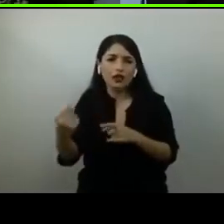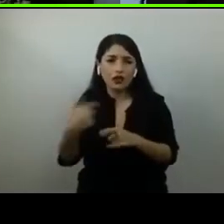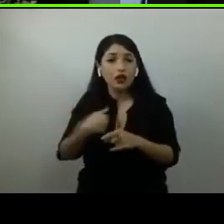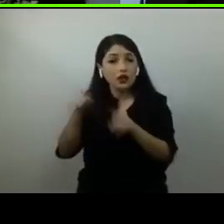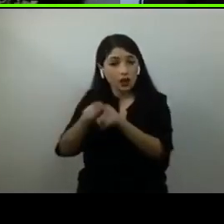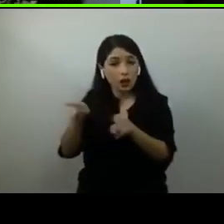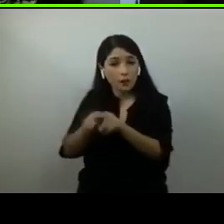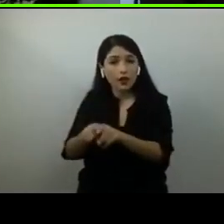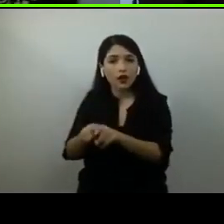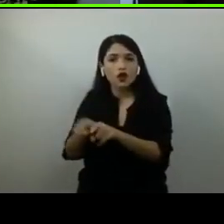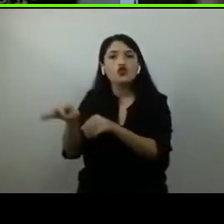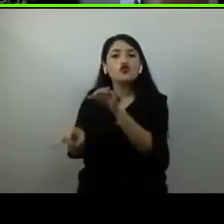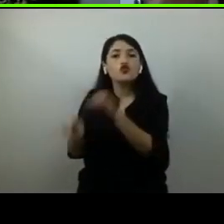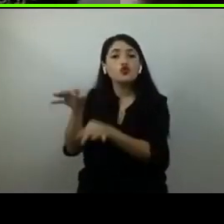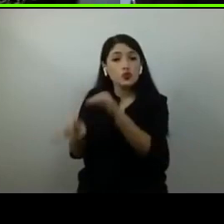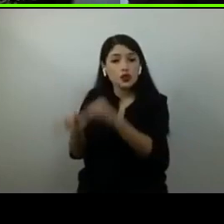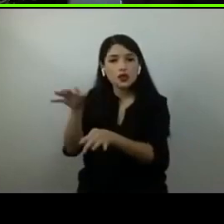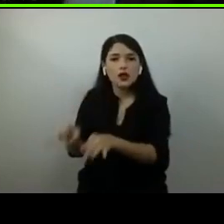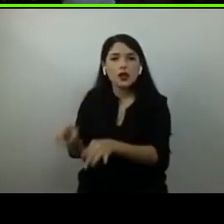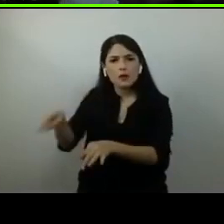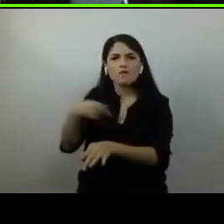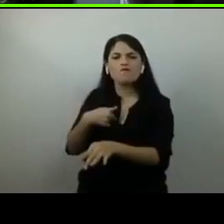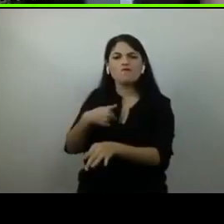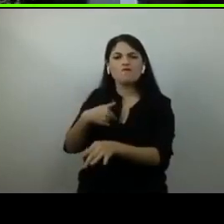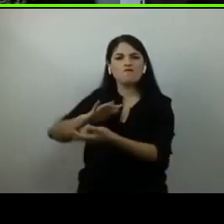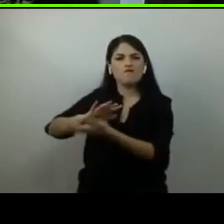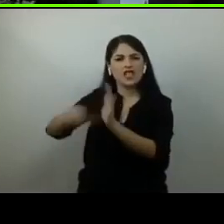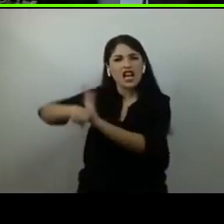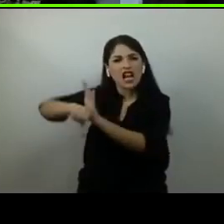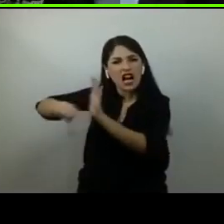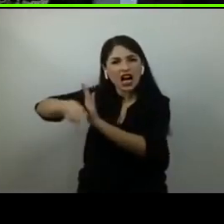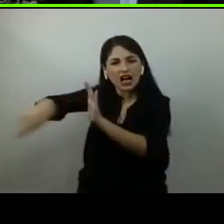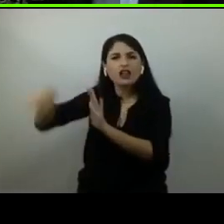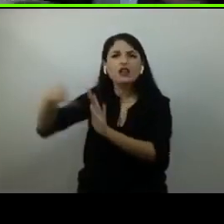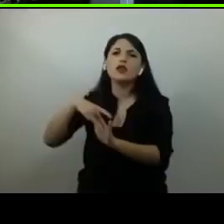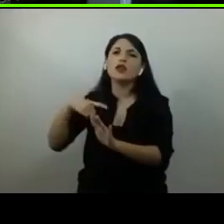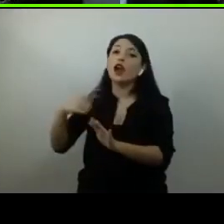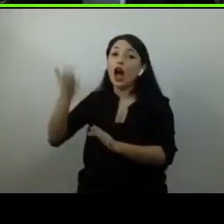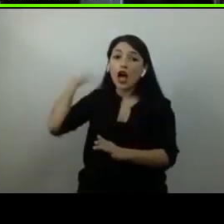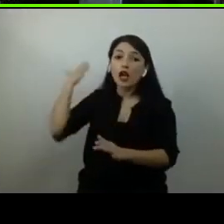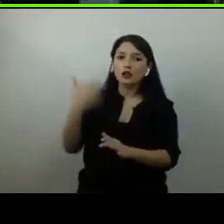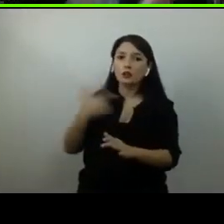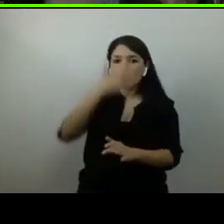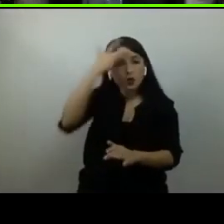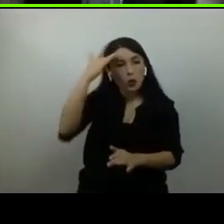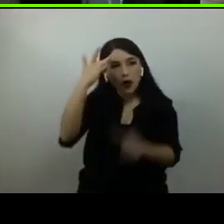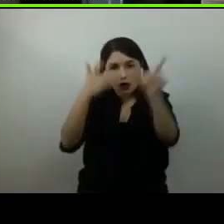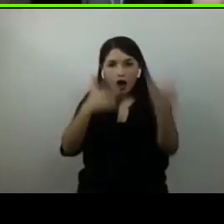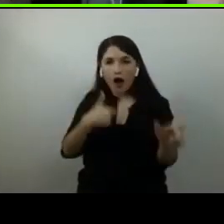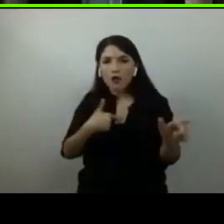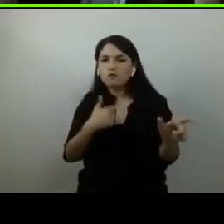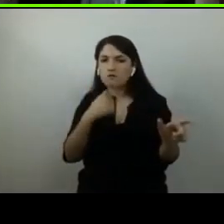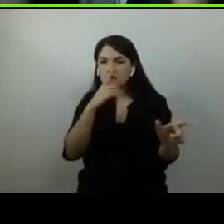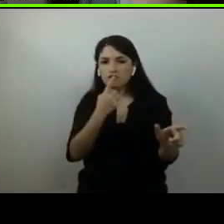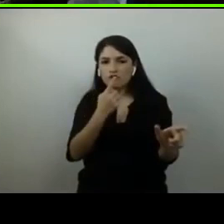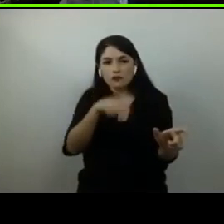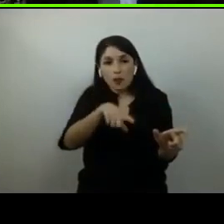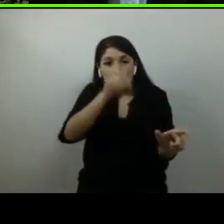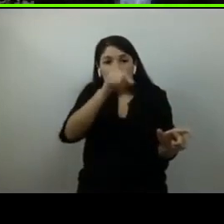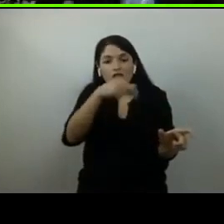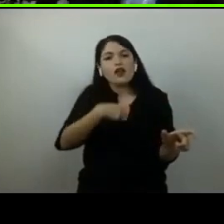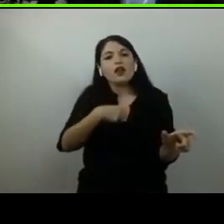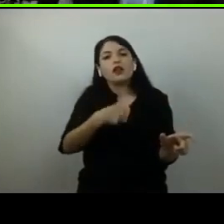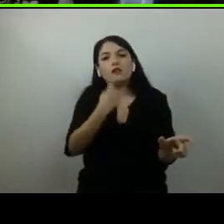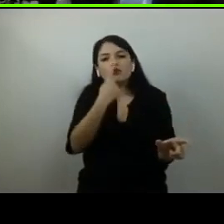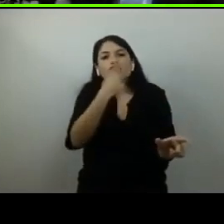criminosa de um juiz que lhe serviu como ministro da Justiça, que tirou o então franco favorito das últimas eleições presidenciais, o nosso presidente Lula, querido